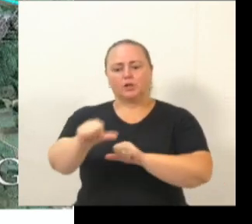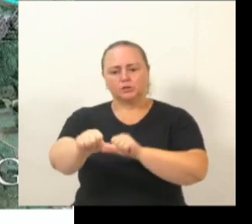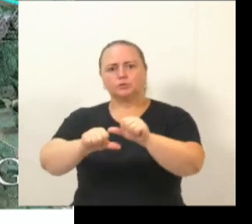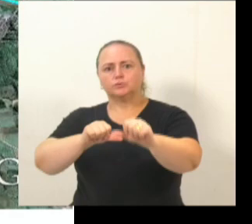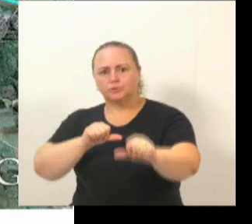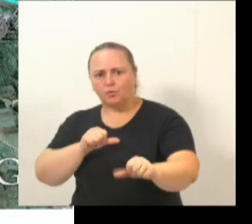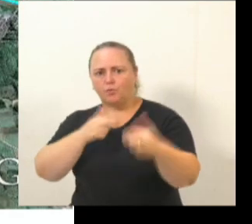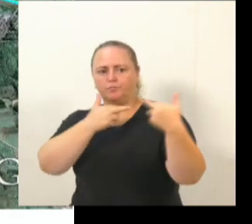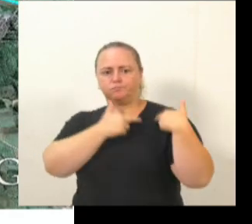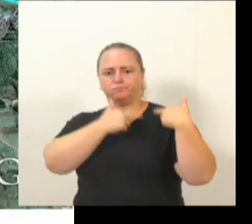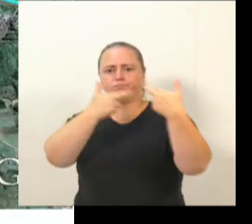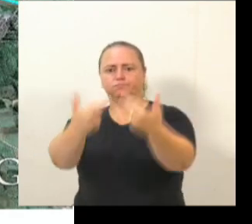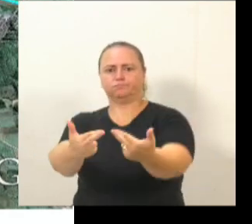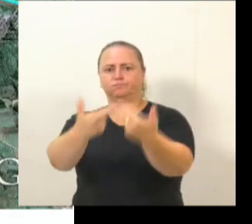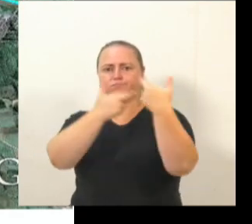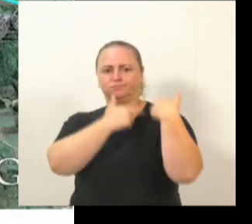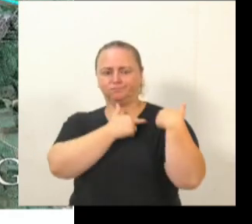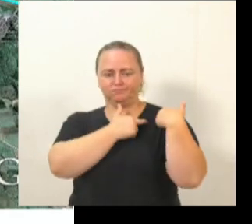obrigações,